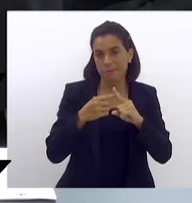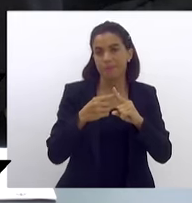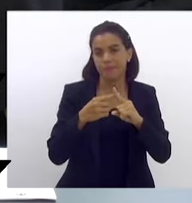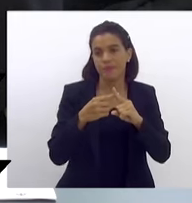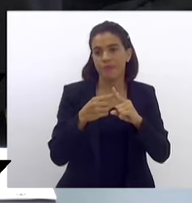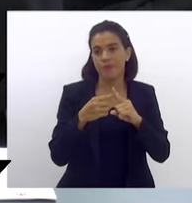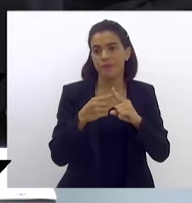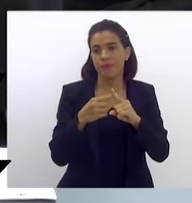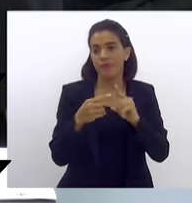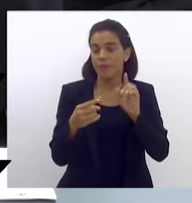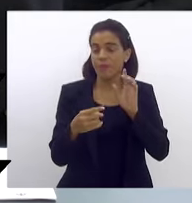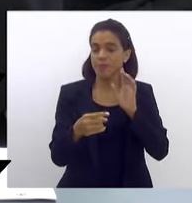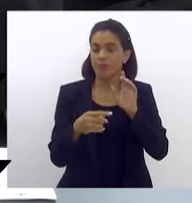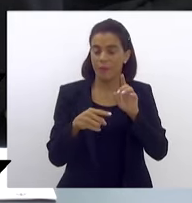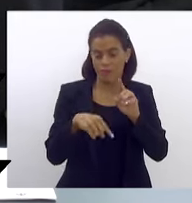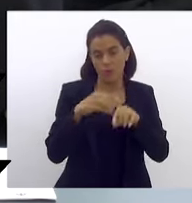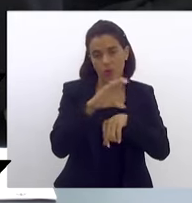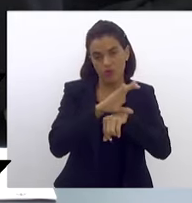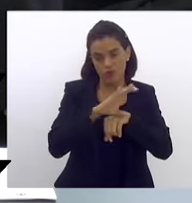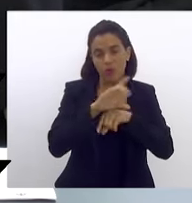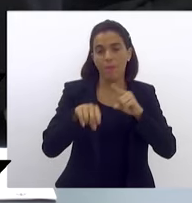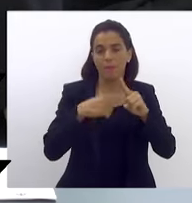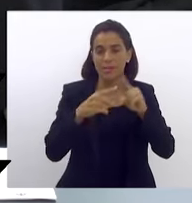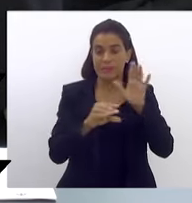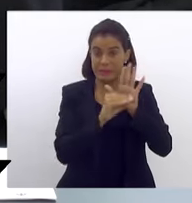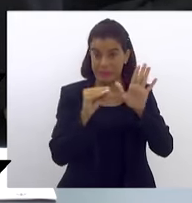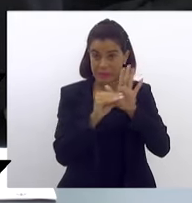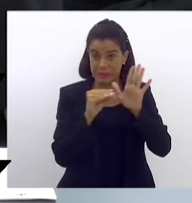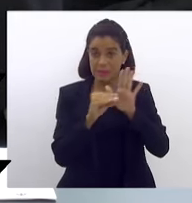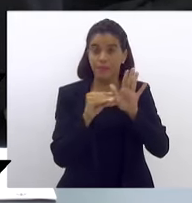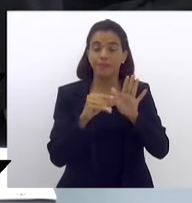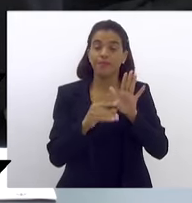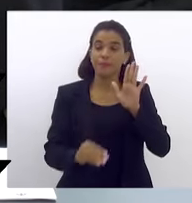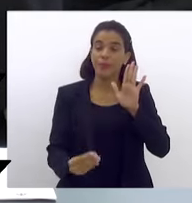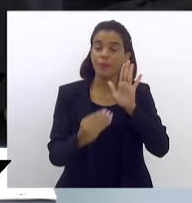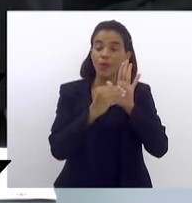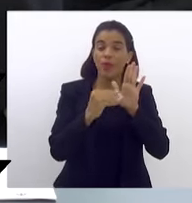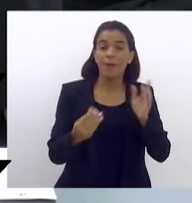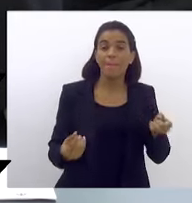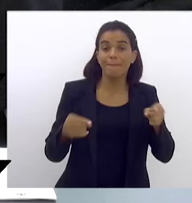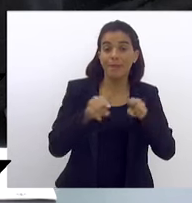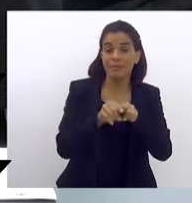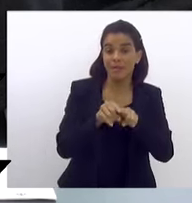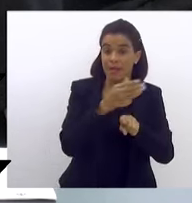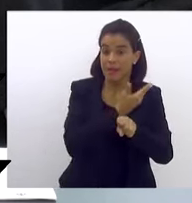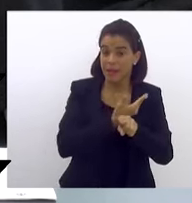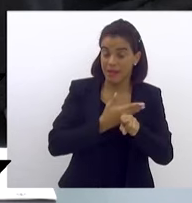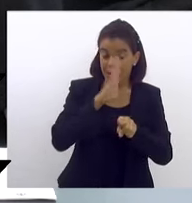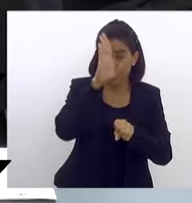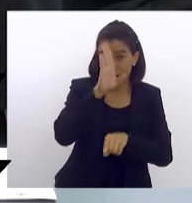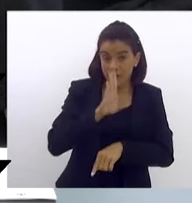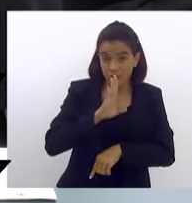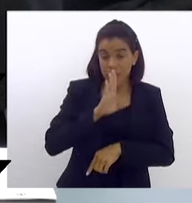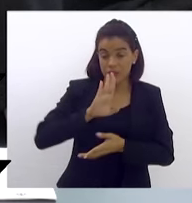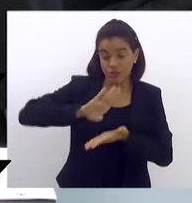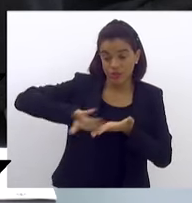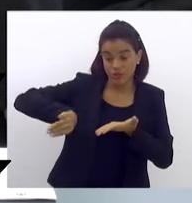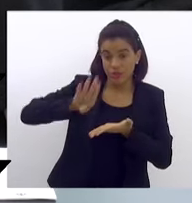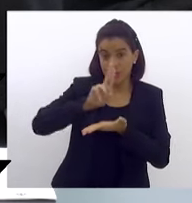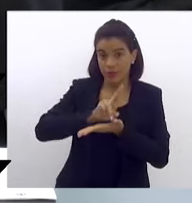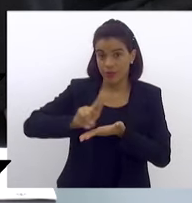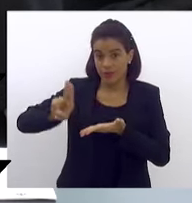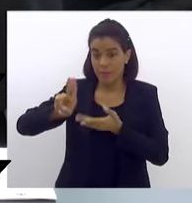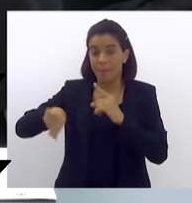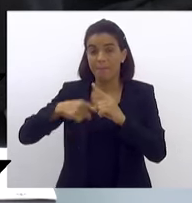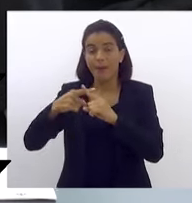eh com emenda eh para só assim estabelecer parceria título gratuito Tiraria também Universidade né seria com